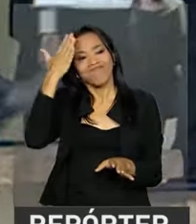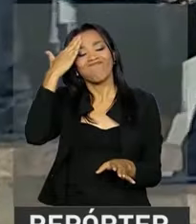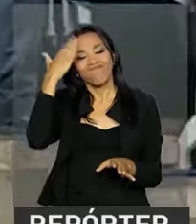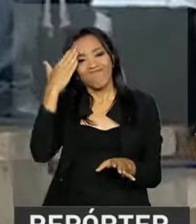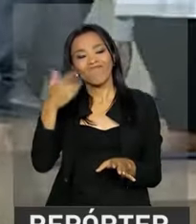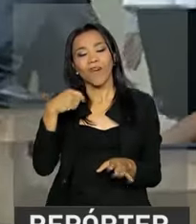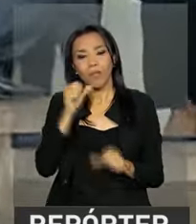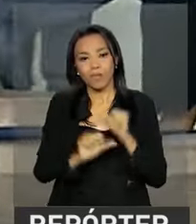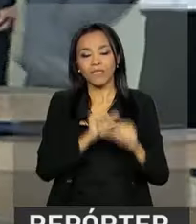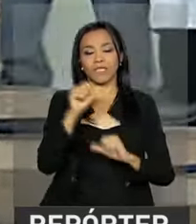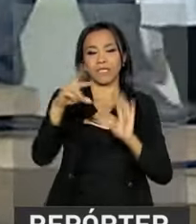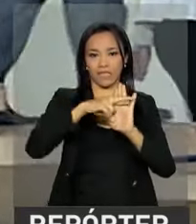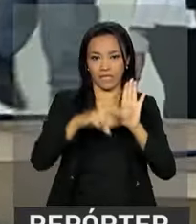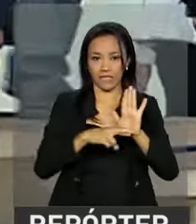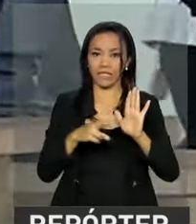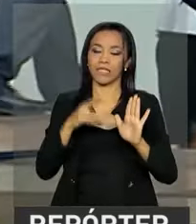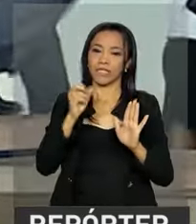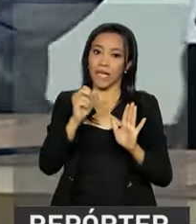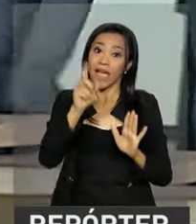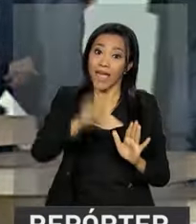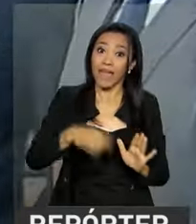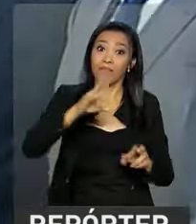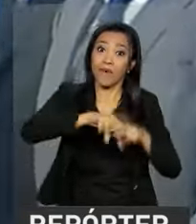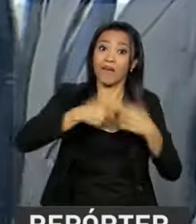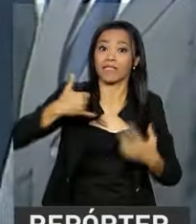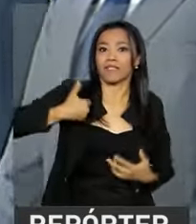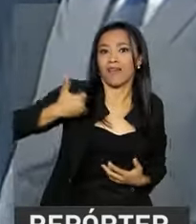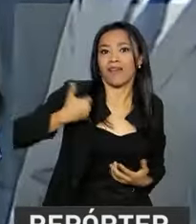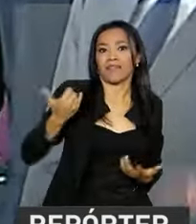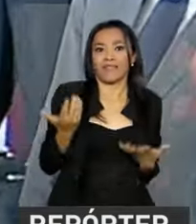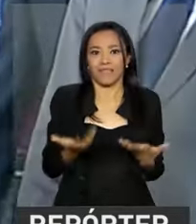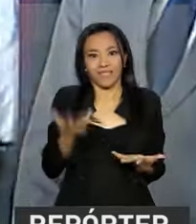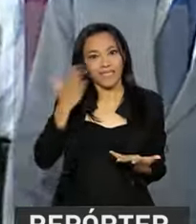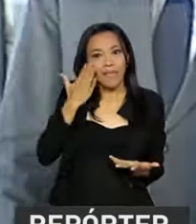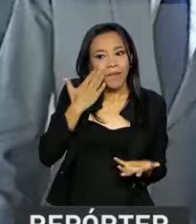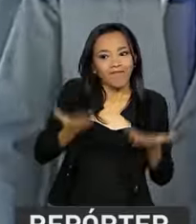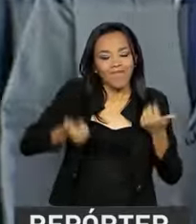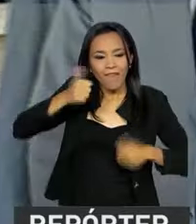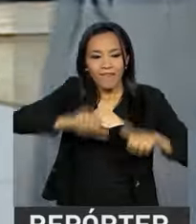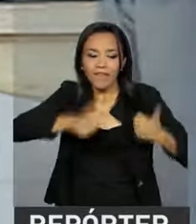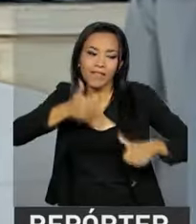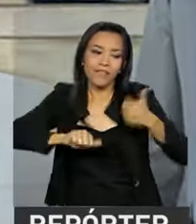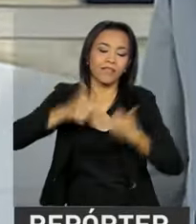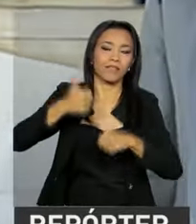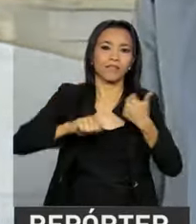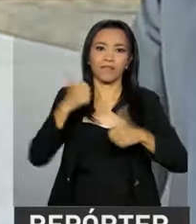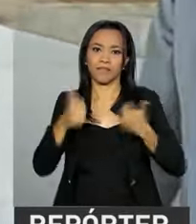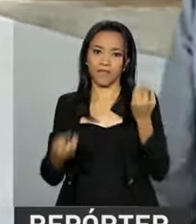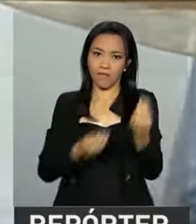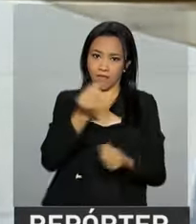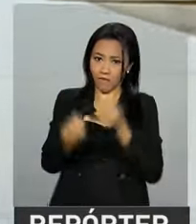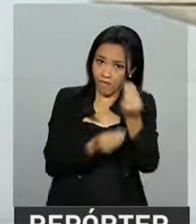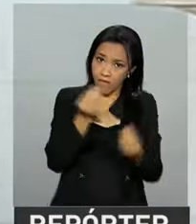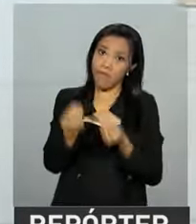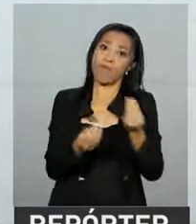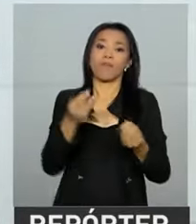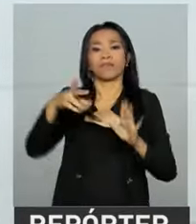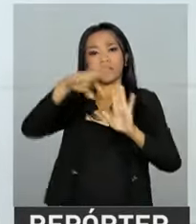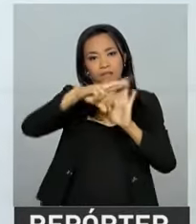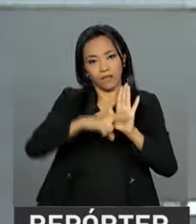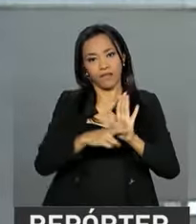da reforma é a idade de aposentadoria e analisou as principais observações em relação à reforma da